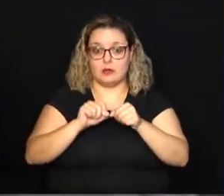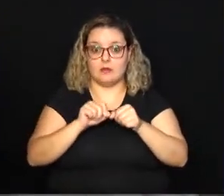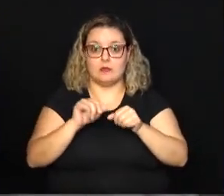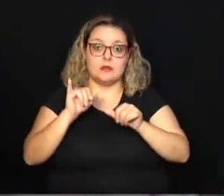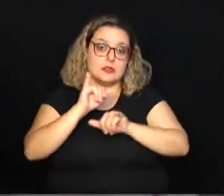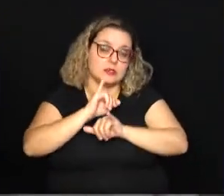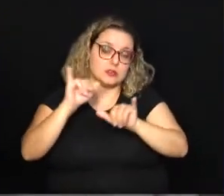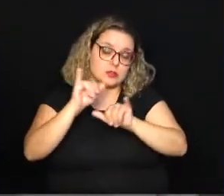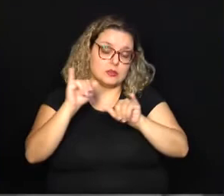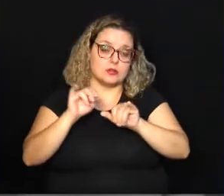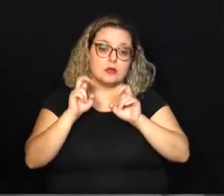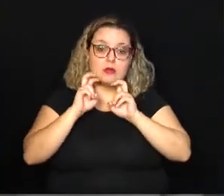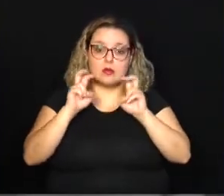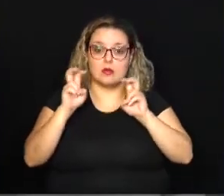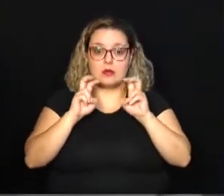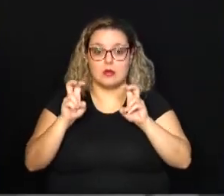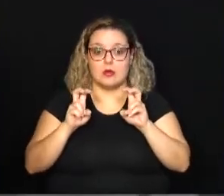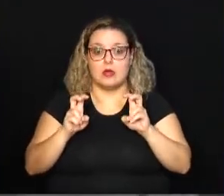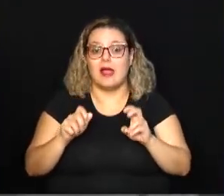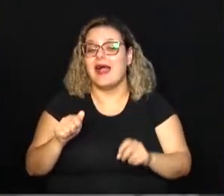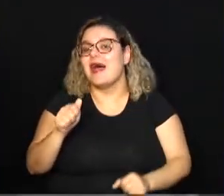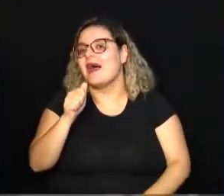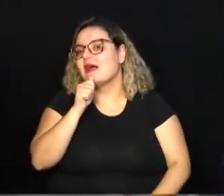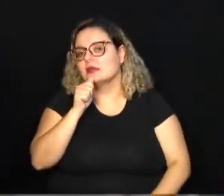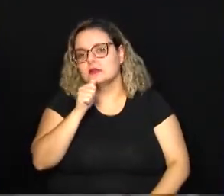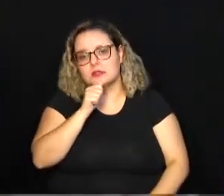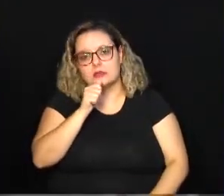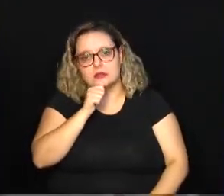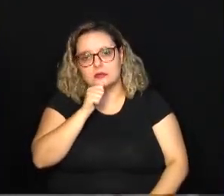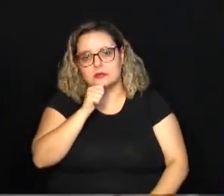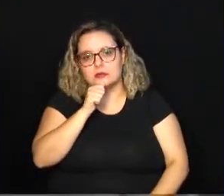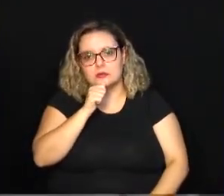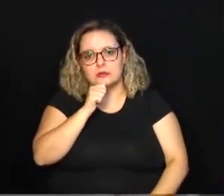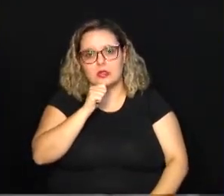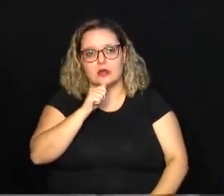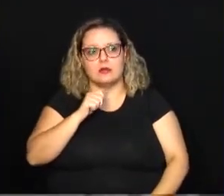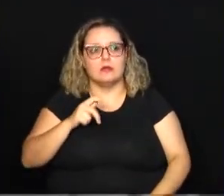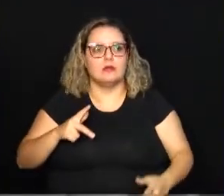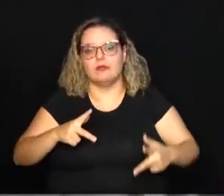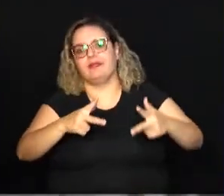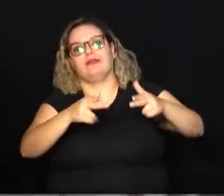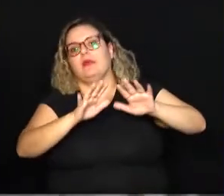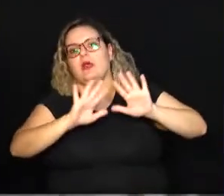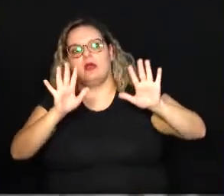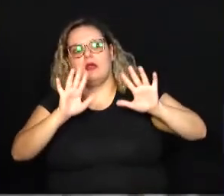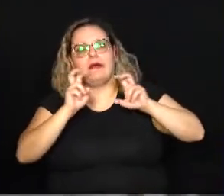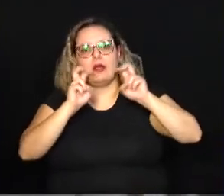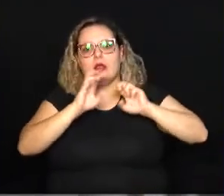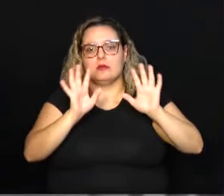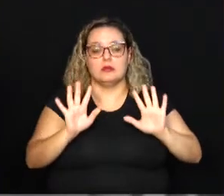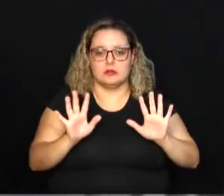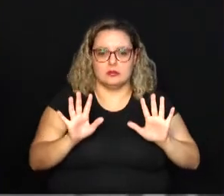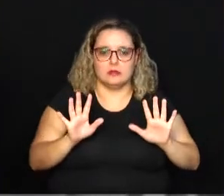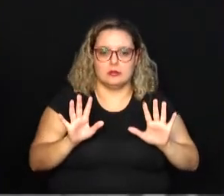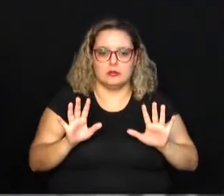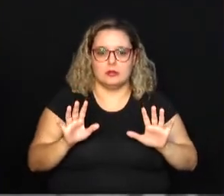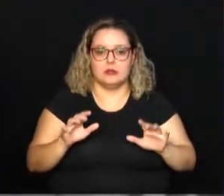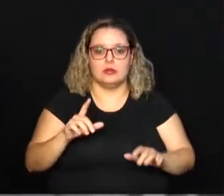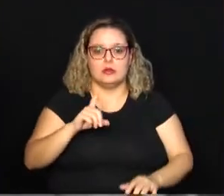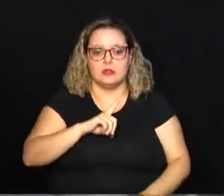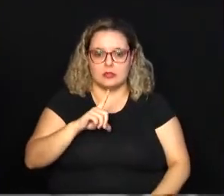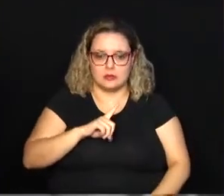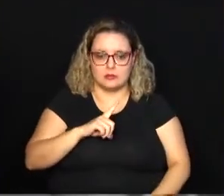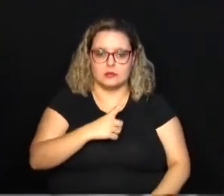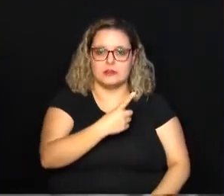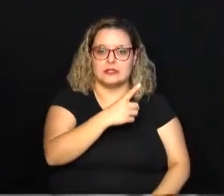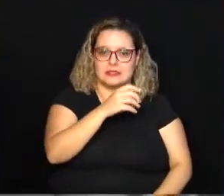não estamos colapsados absolutamente. Nós temos 10 leitos de UTI e no Mário Gatti, dentro do